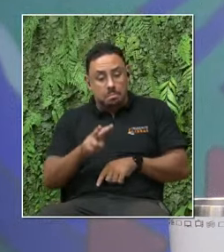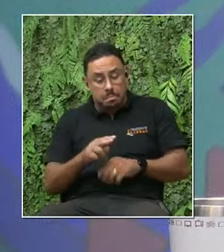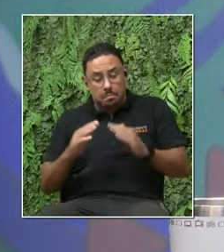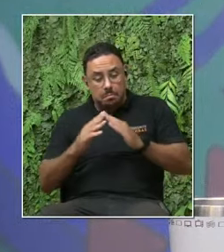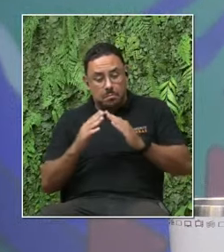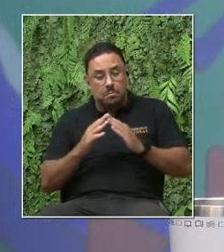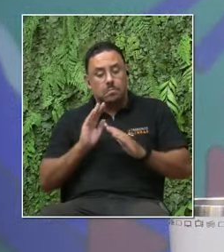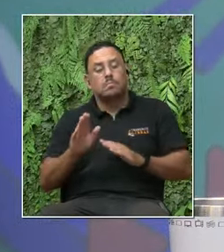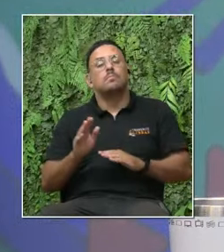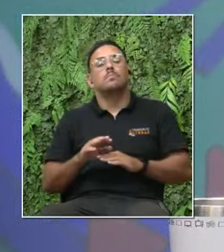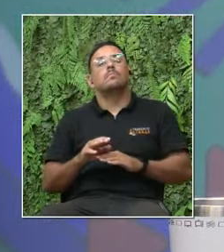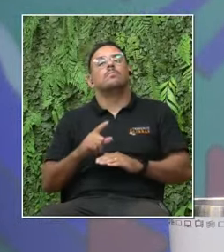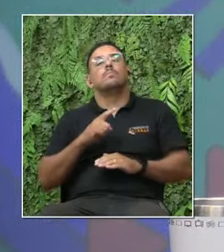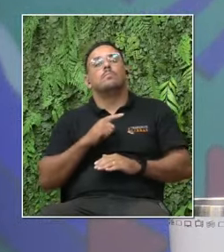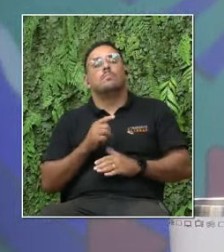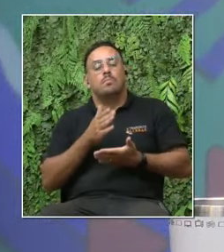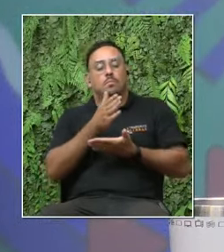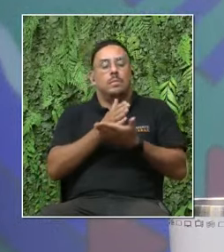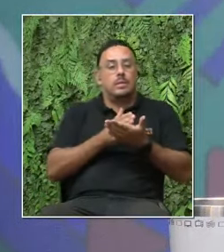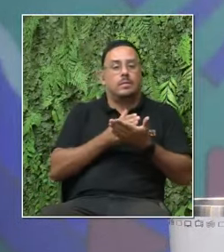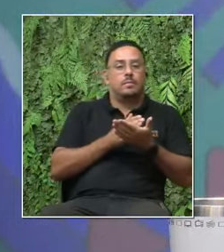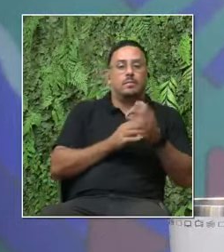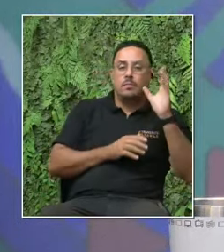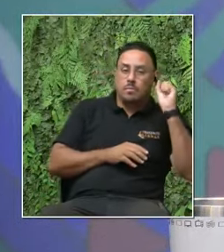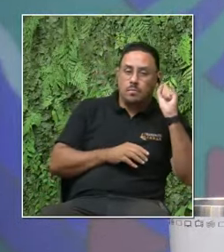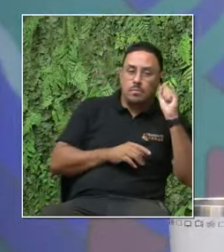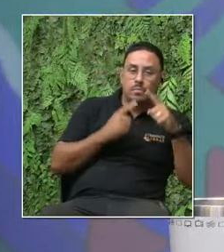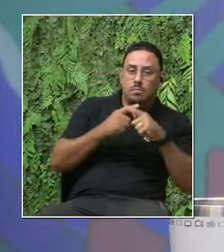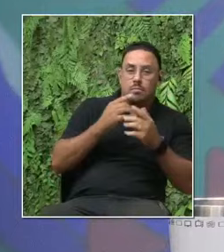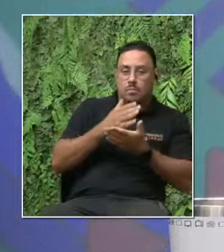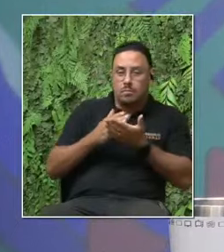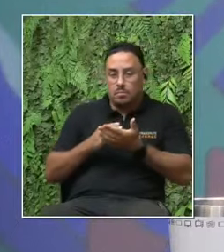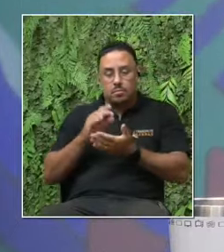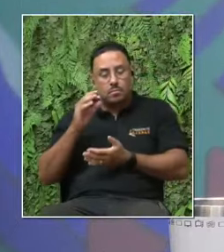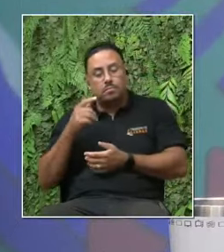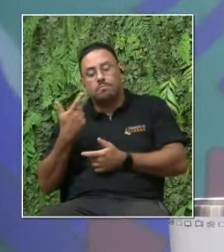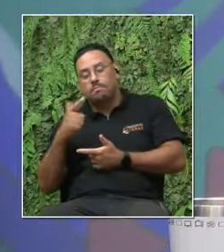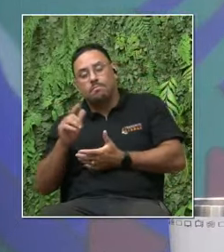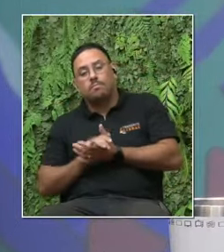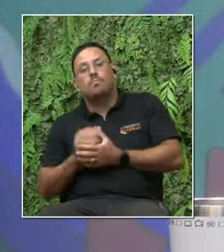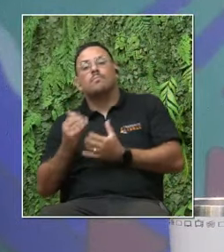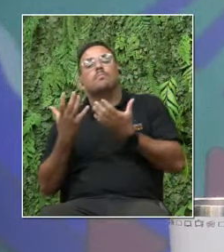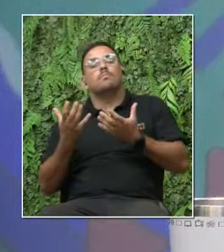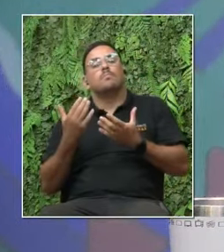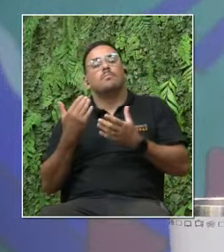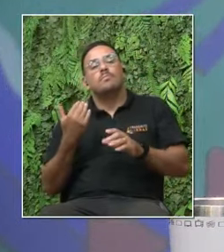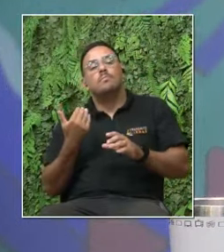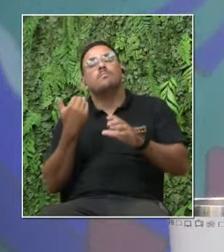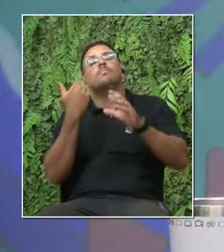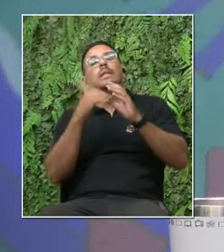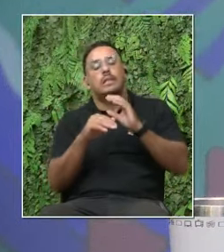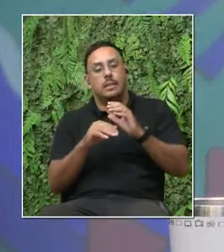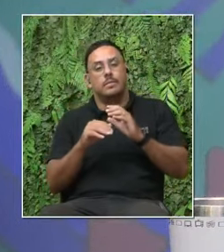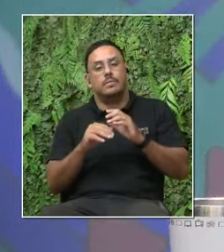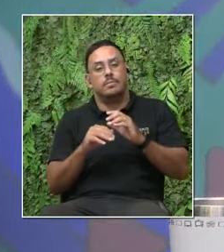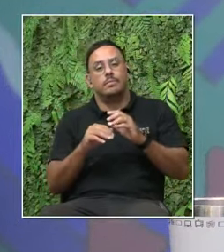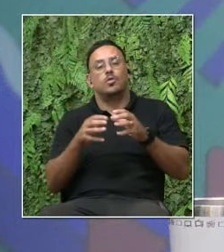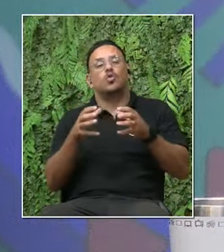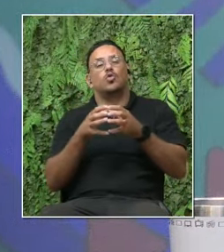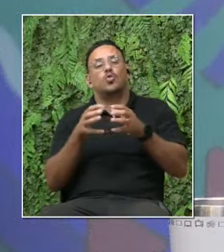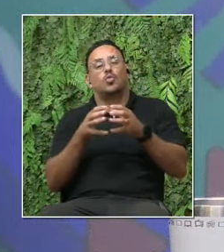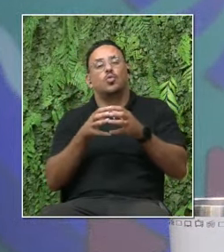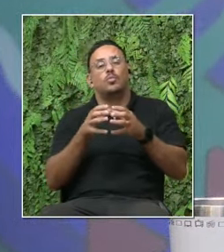já vai de divergir de metade de quem tá ouvindo porque cada um tem sua própria seleção e se você quiser mandar também a sua seleção de Atlético e